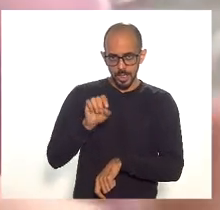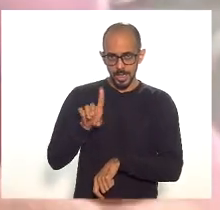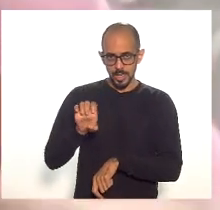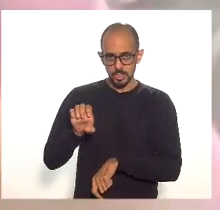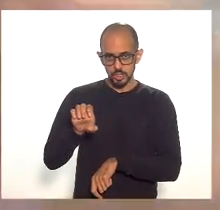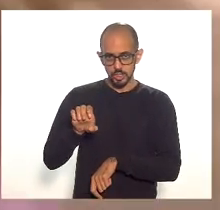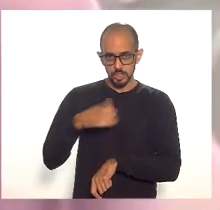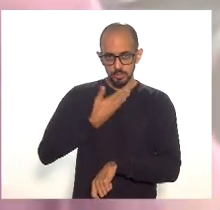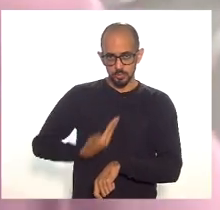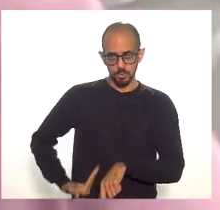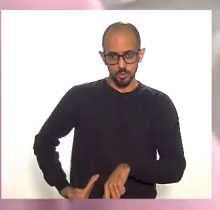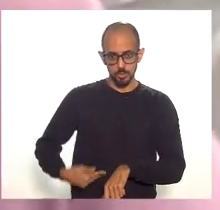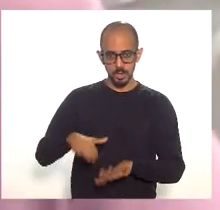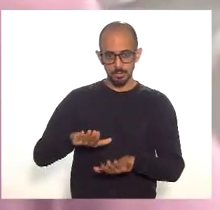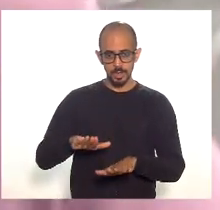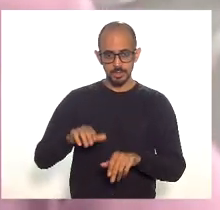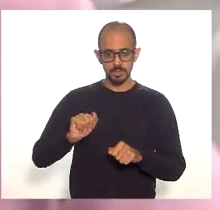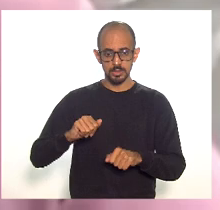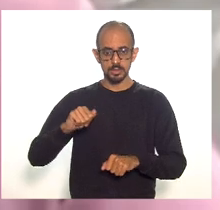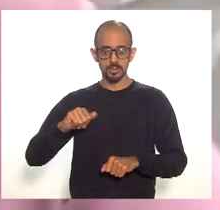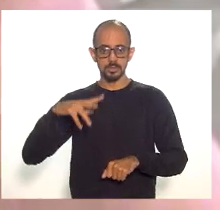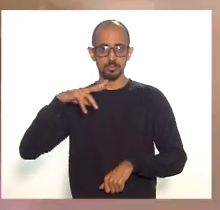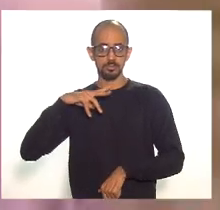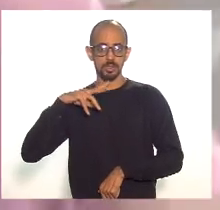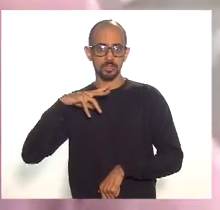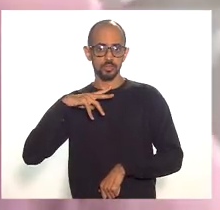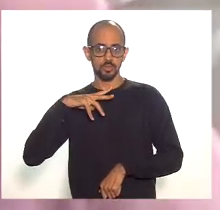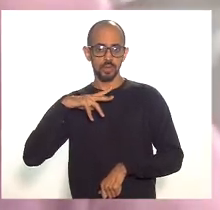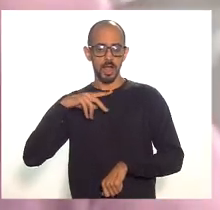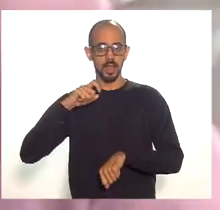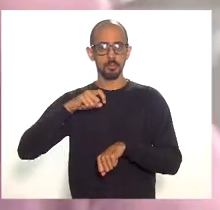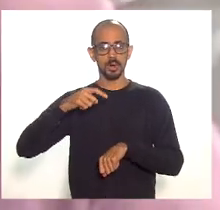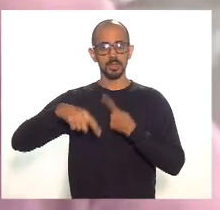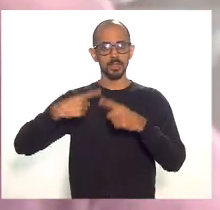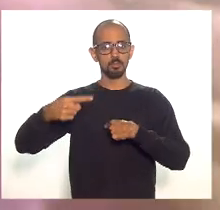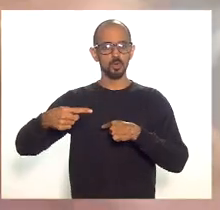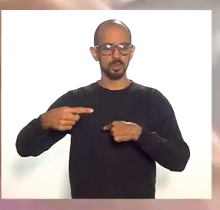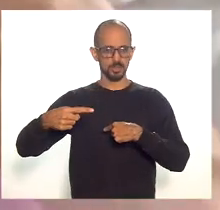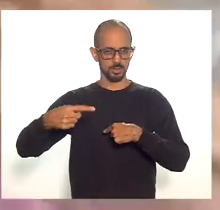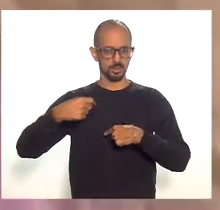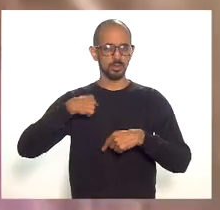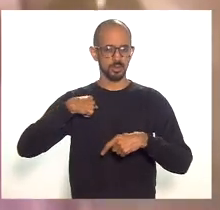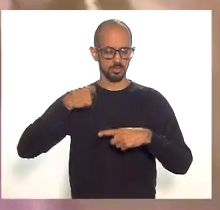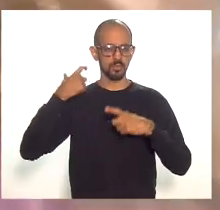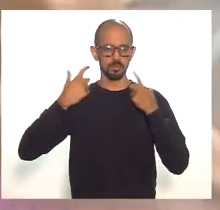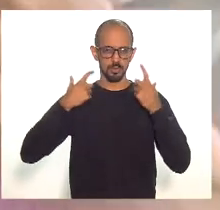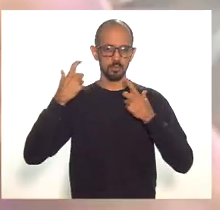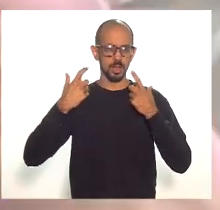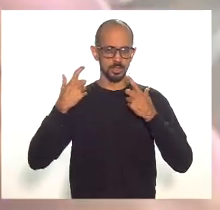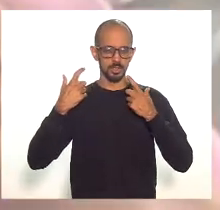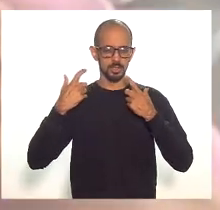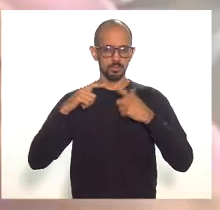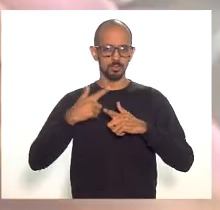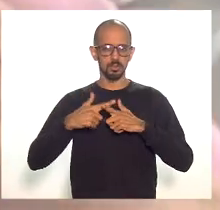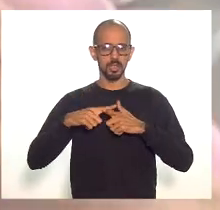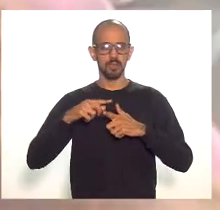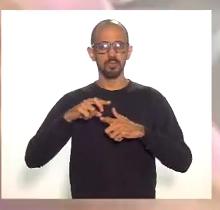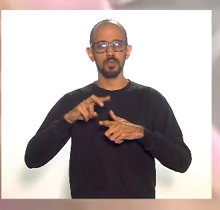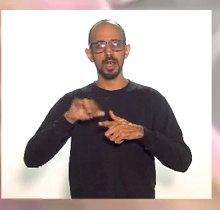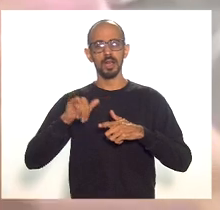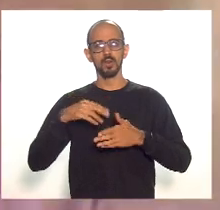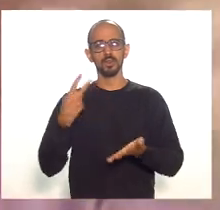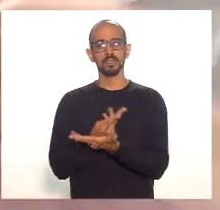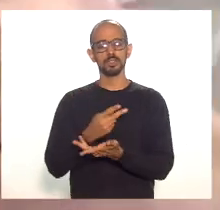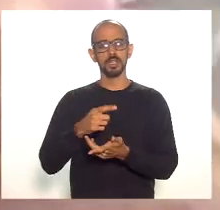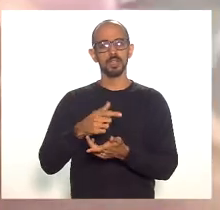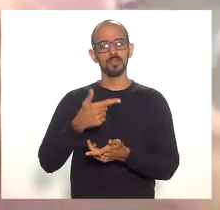que ficariam os professores da rede privada para um segundo momento, né, que acontecerá após o dia 26